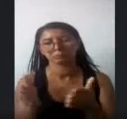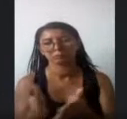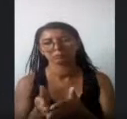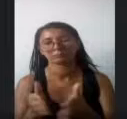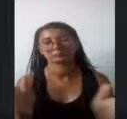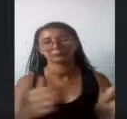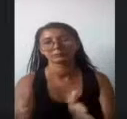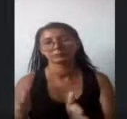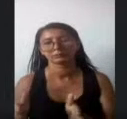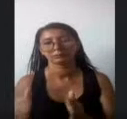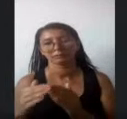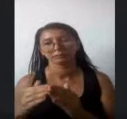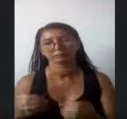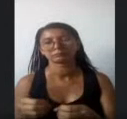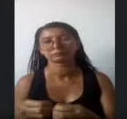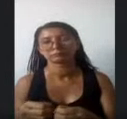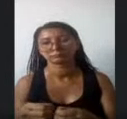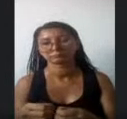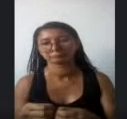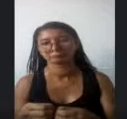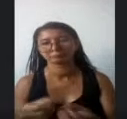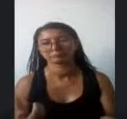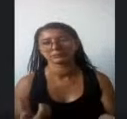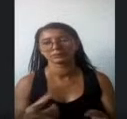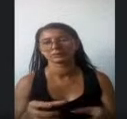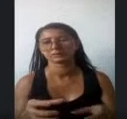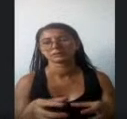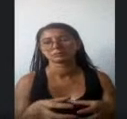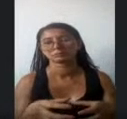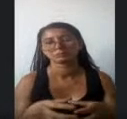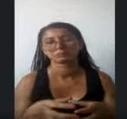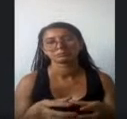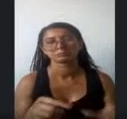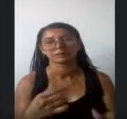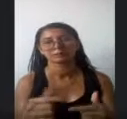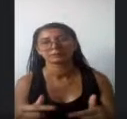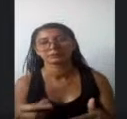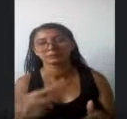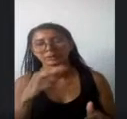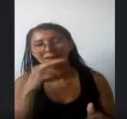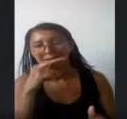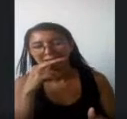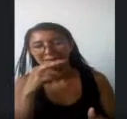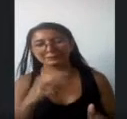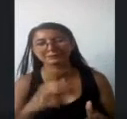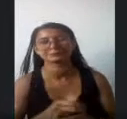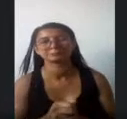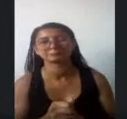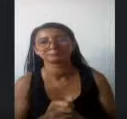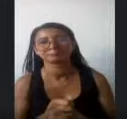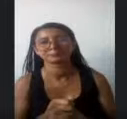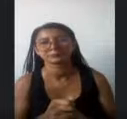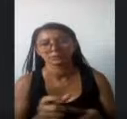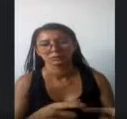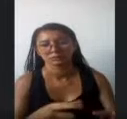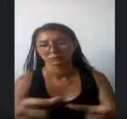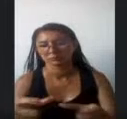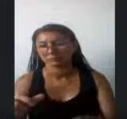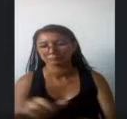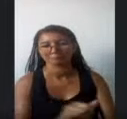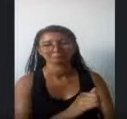construção civil, dos cortadores de cana, ela foi justamente lá nos locais